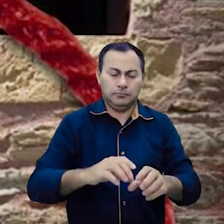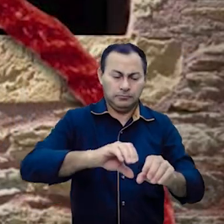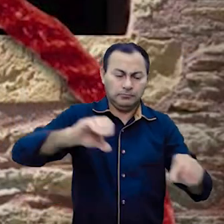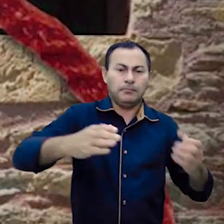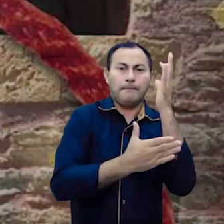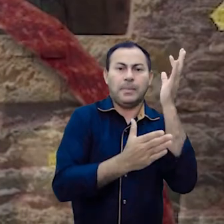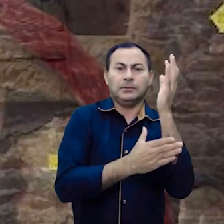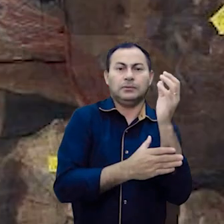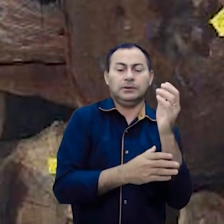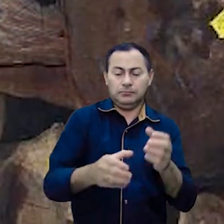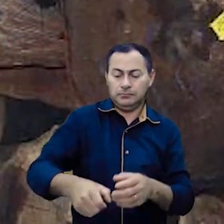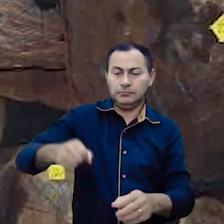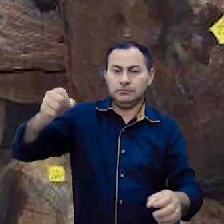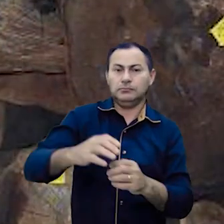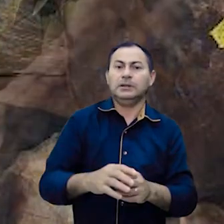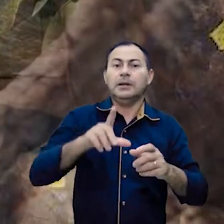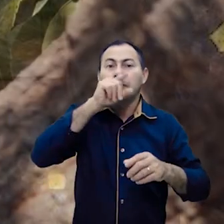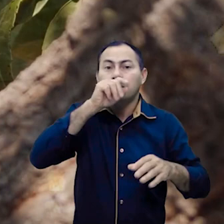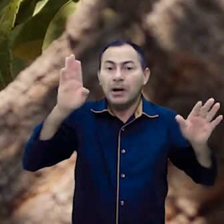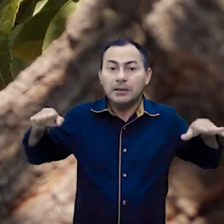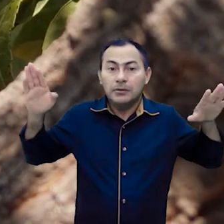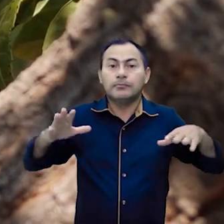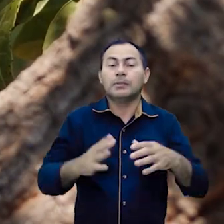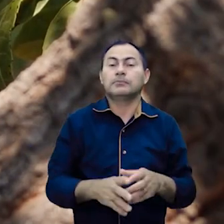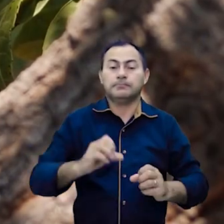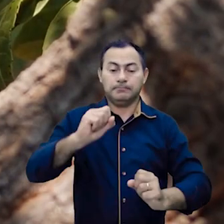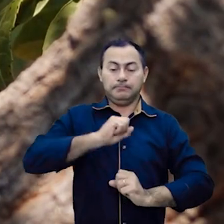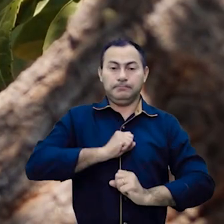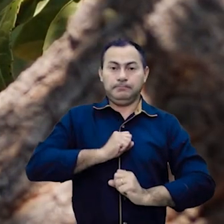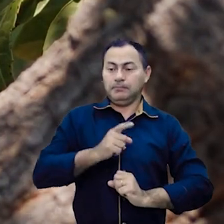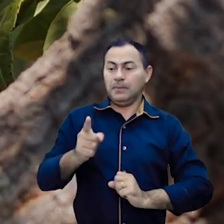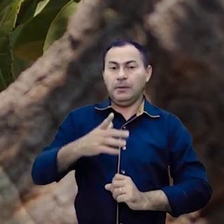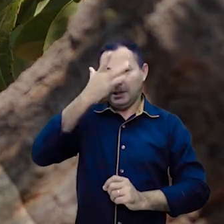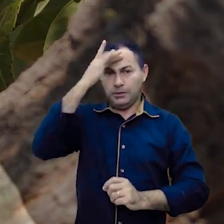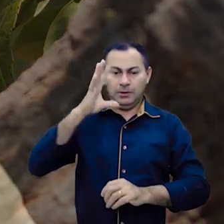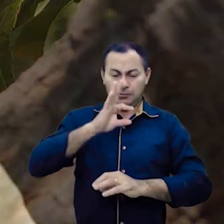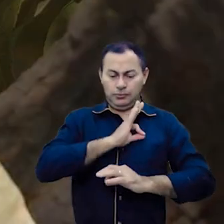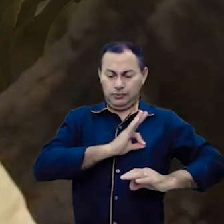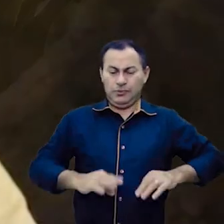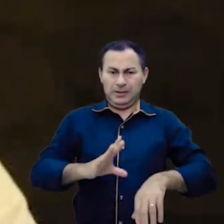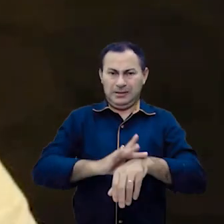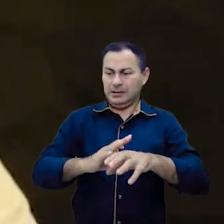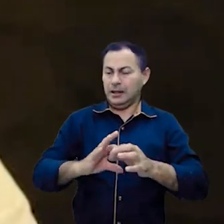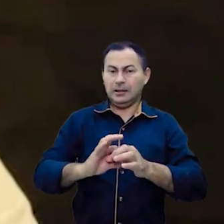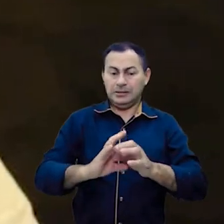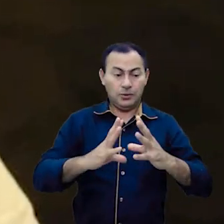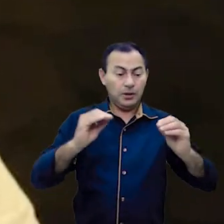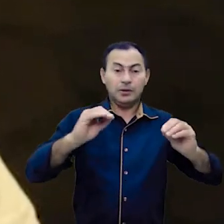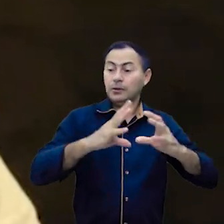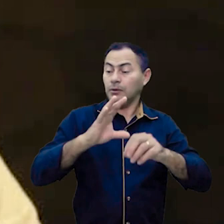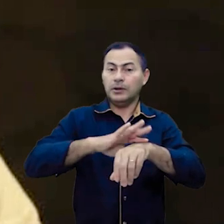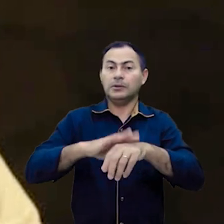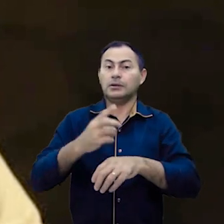um pedaço de madeira de Cedro e pássaros quando o sacerdote determinava que leproso estava curado ele